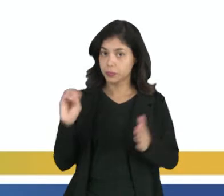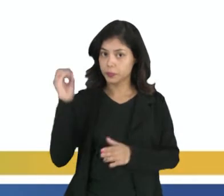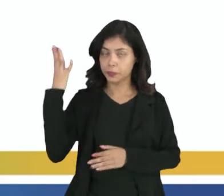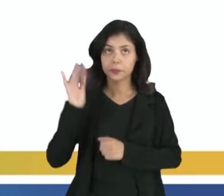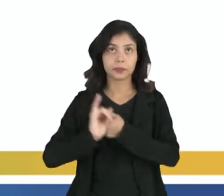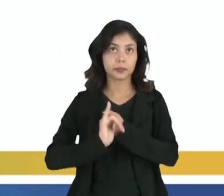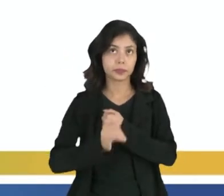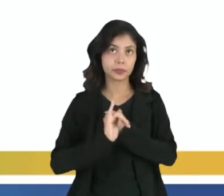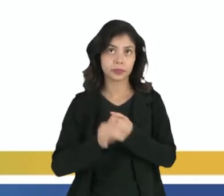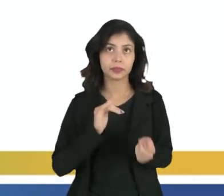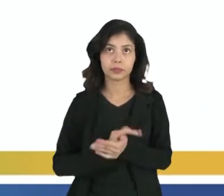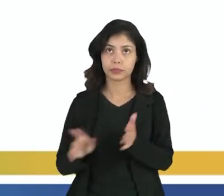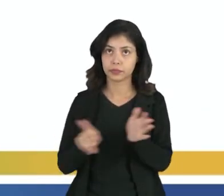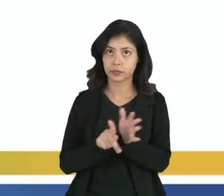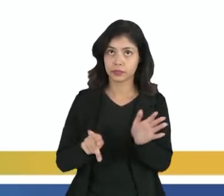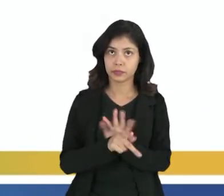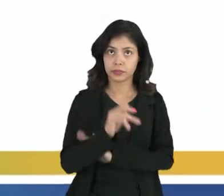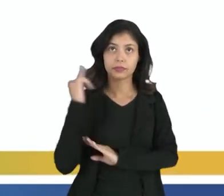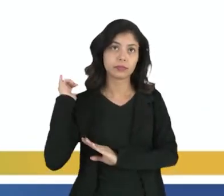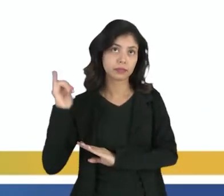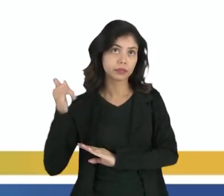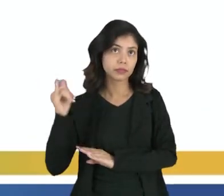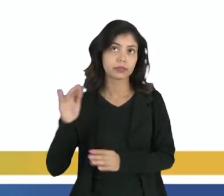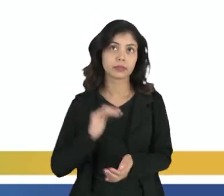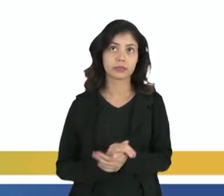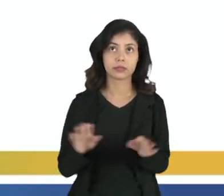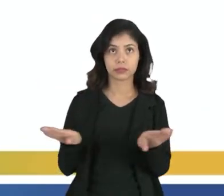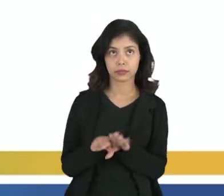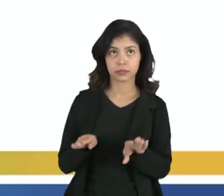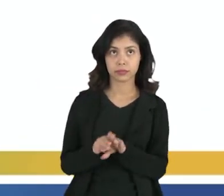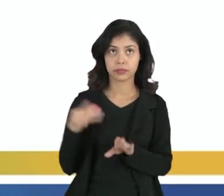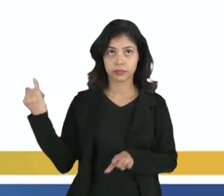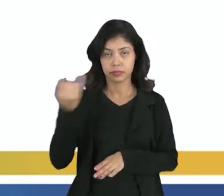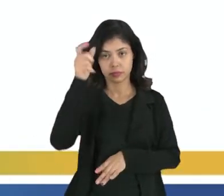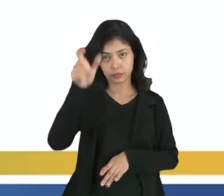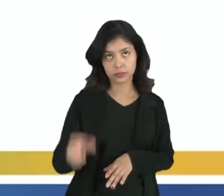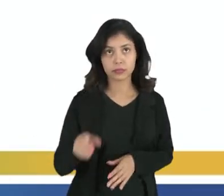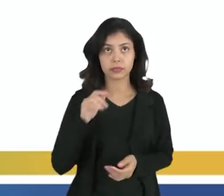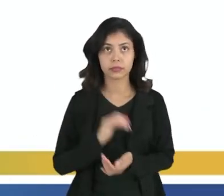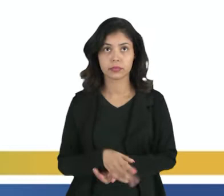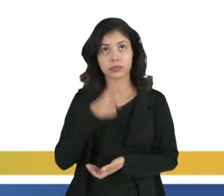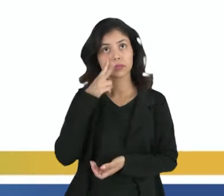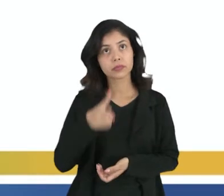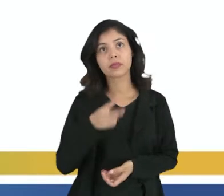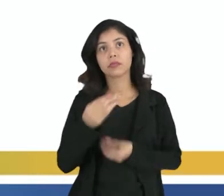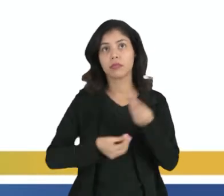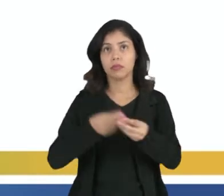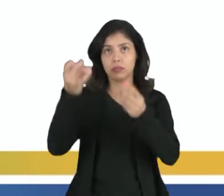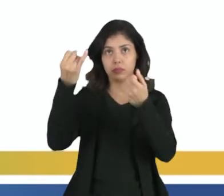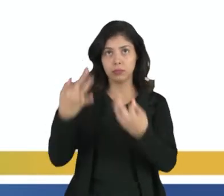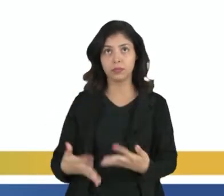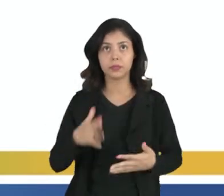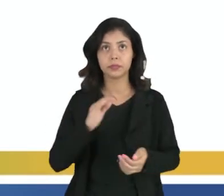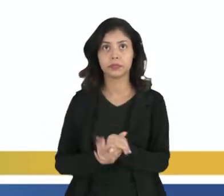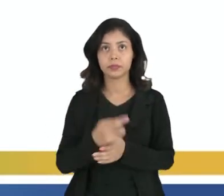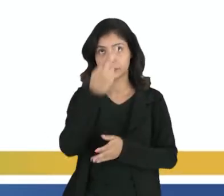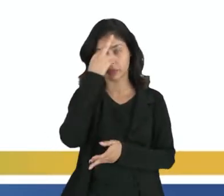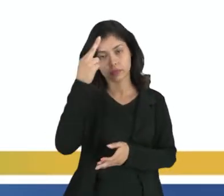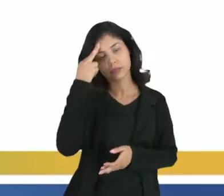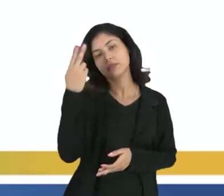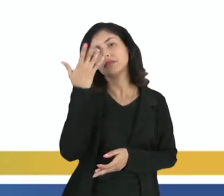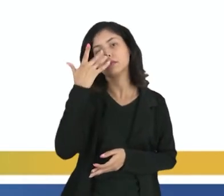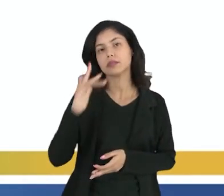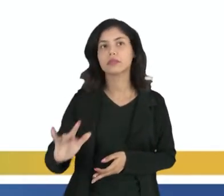dessa crônica, a própria narradora também é a personagem principal. Haja visto que ela conta uma história da